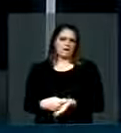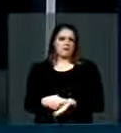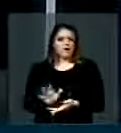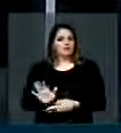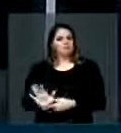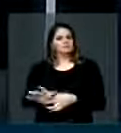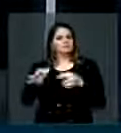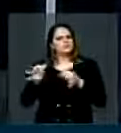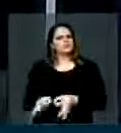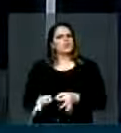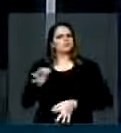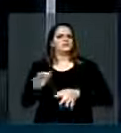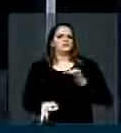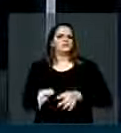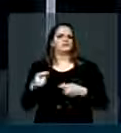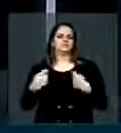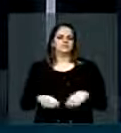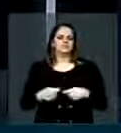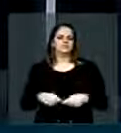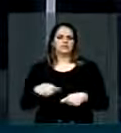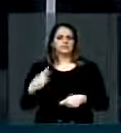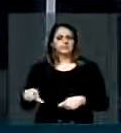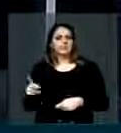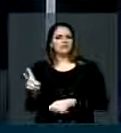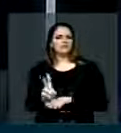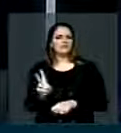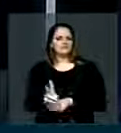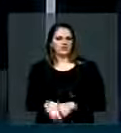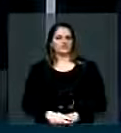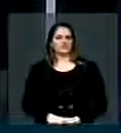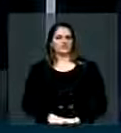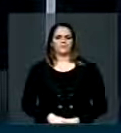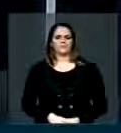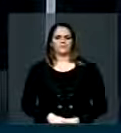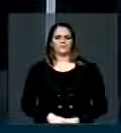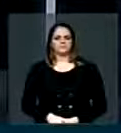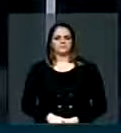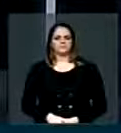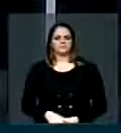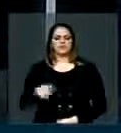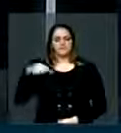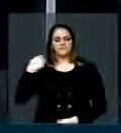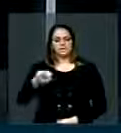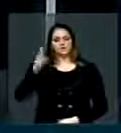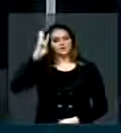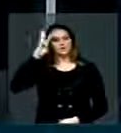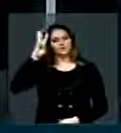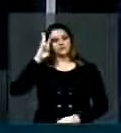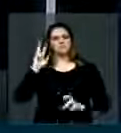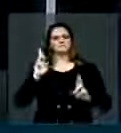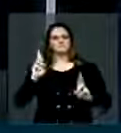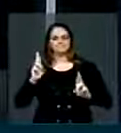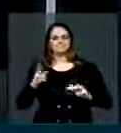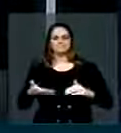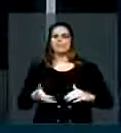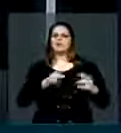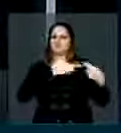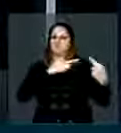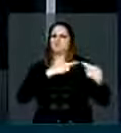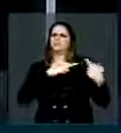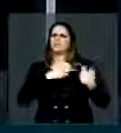jurídico necessário para produzir a sua defesa. Então, eu tenho a certeza que na próxima terça-feira, esse parlamento, com a responsabilidade que